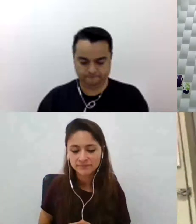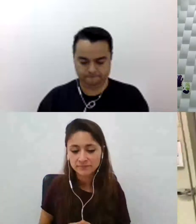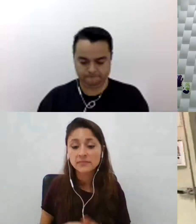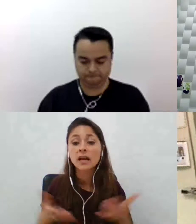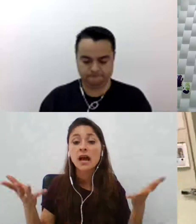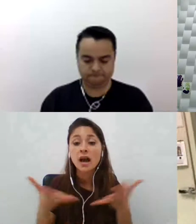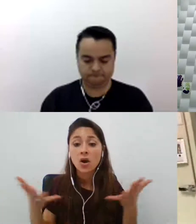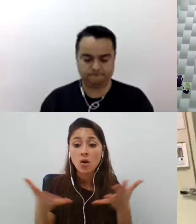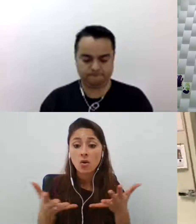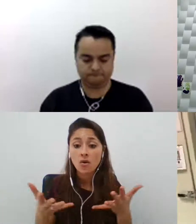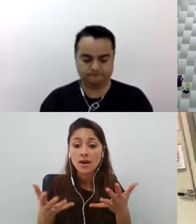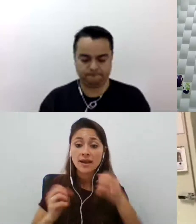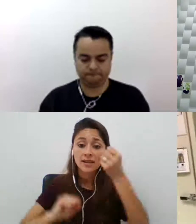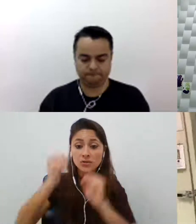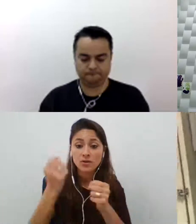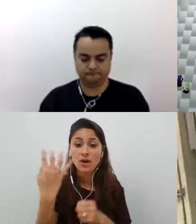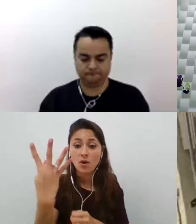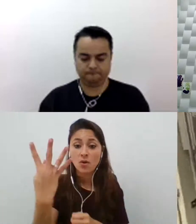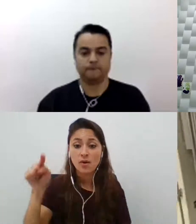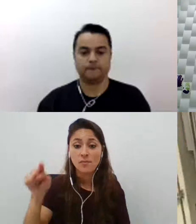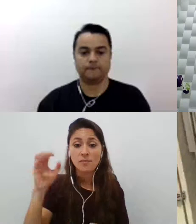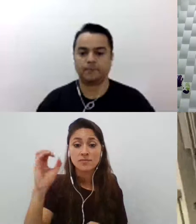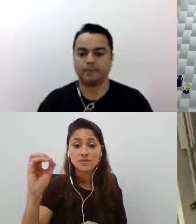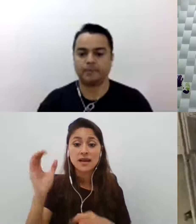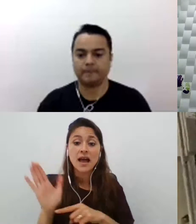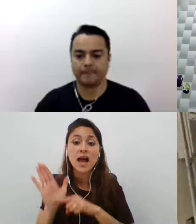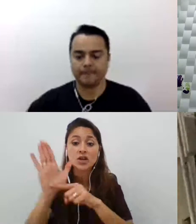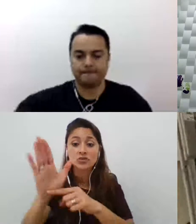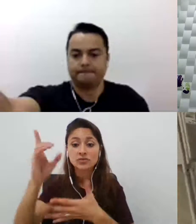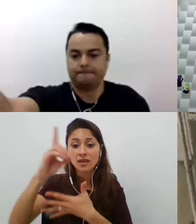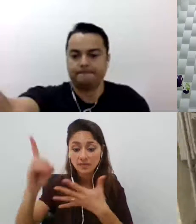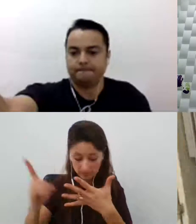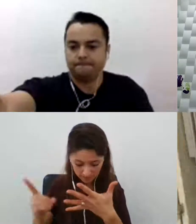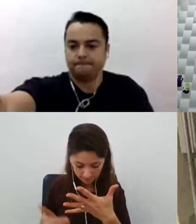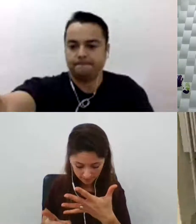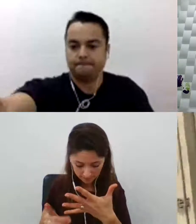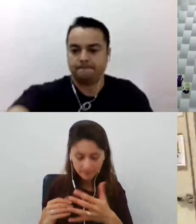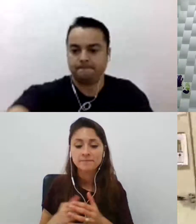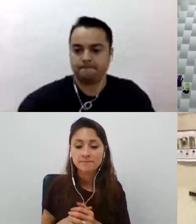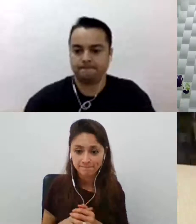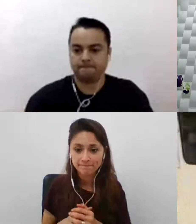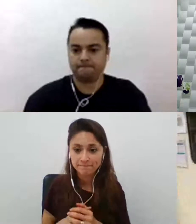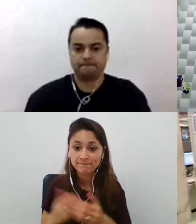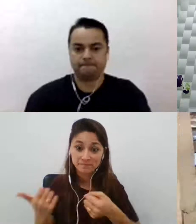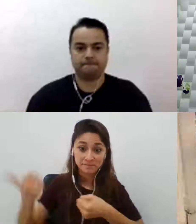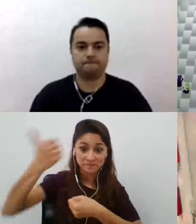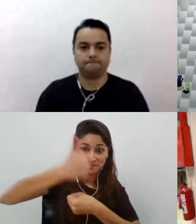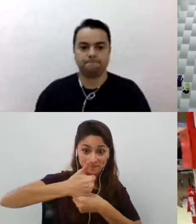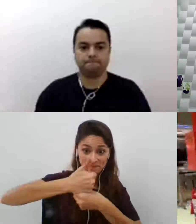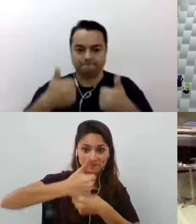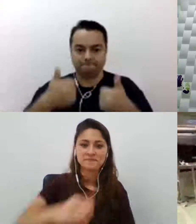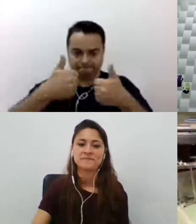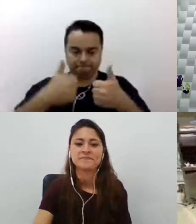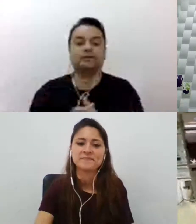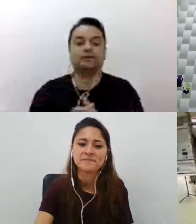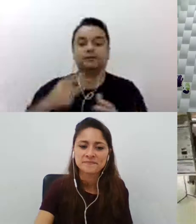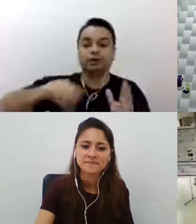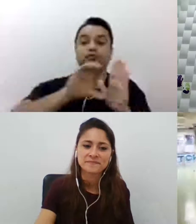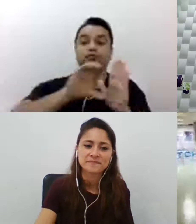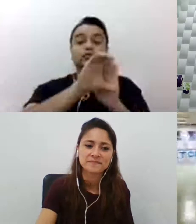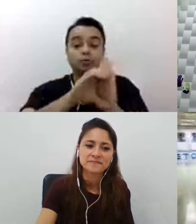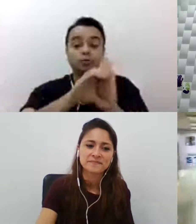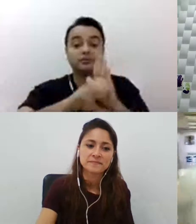aqui a indústria 4.0 é bem importante para nos dar esses dados para a gente melhorar continuamente todo o conceito do nosso